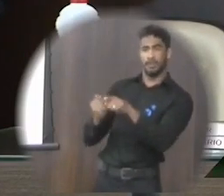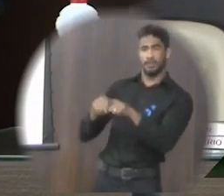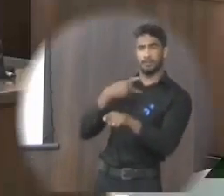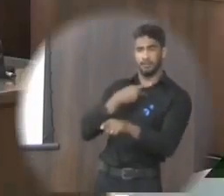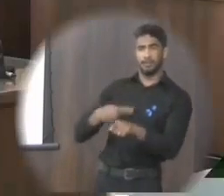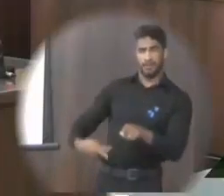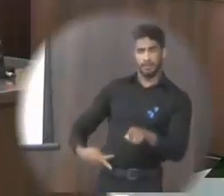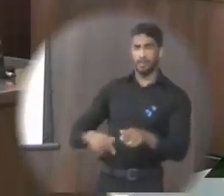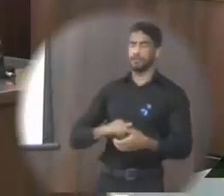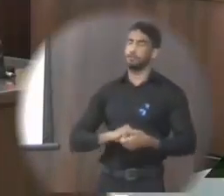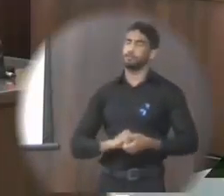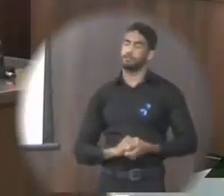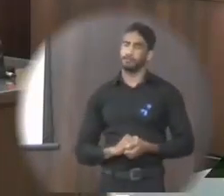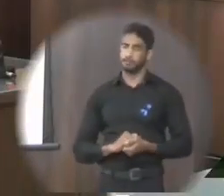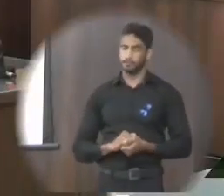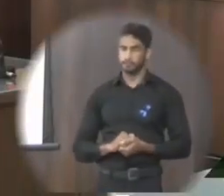presidente.